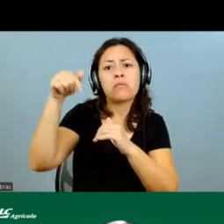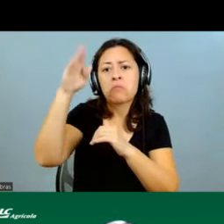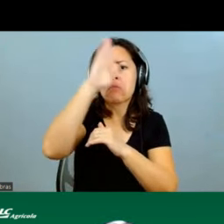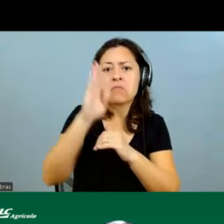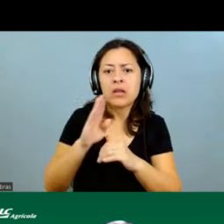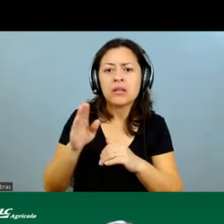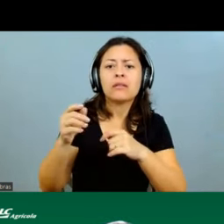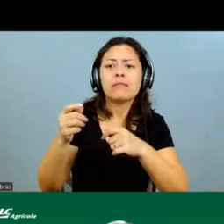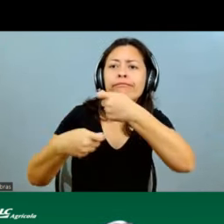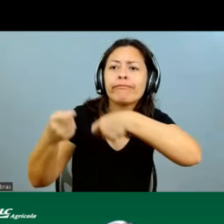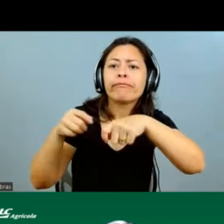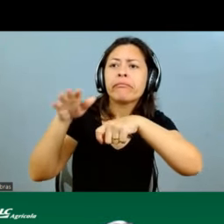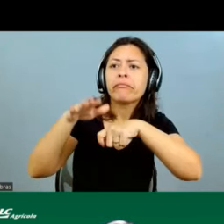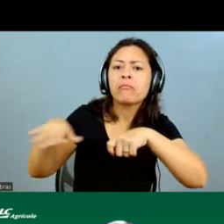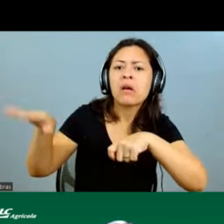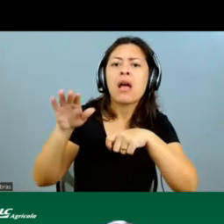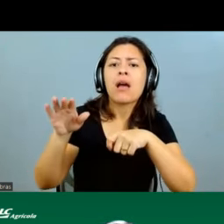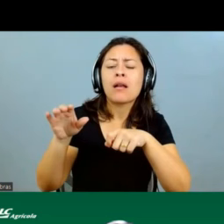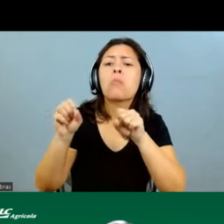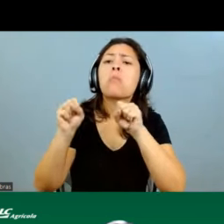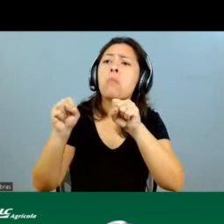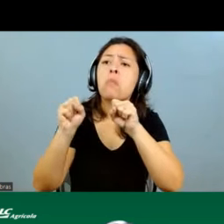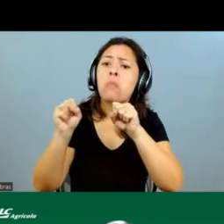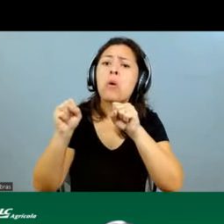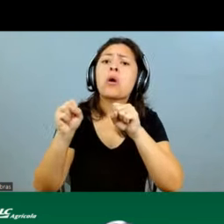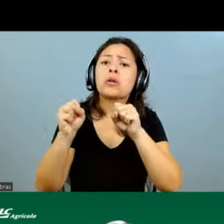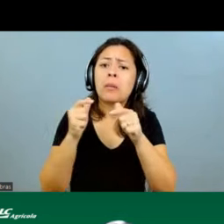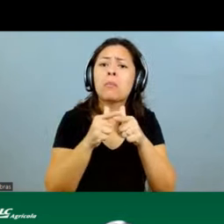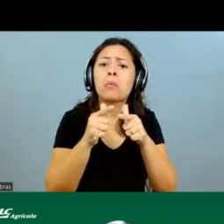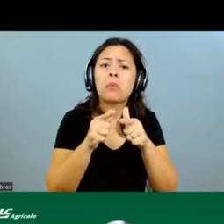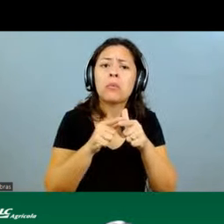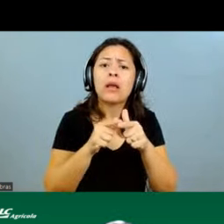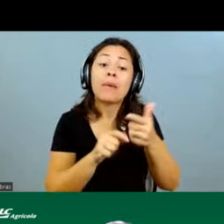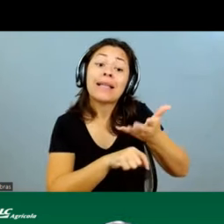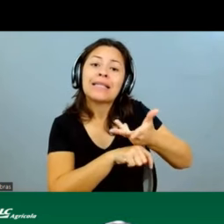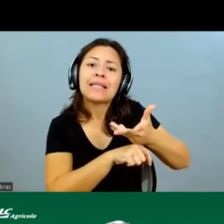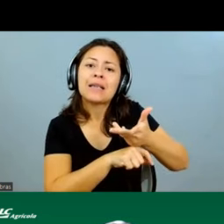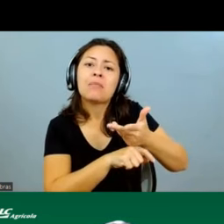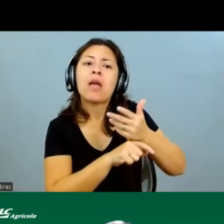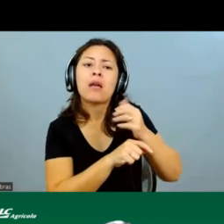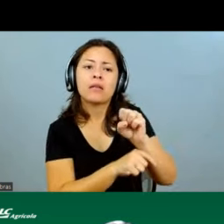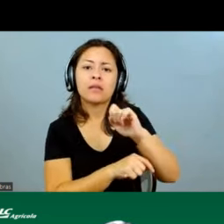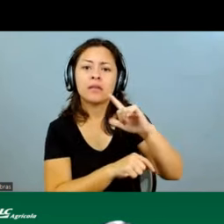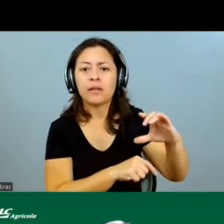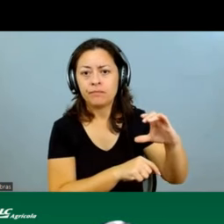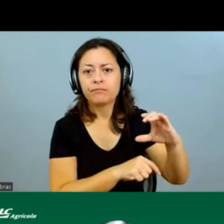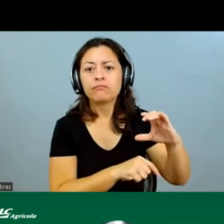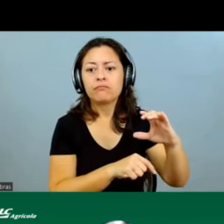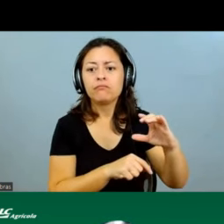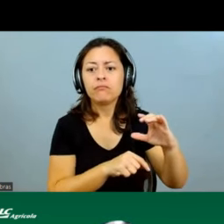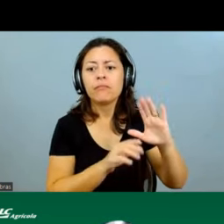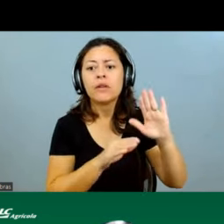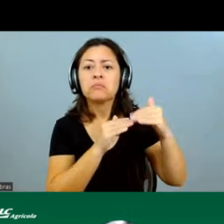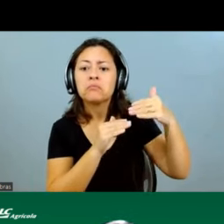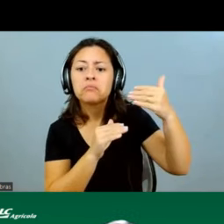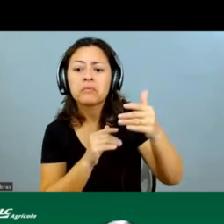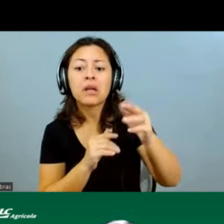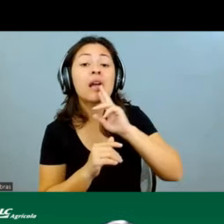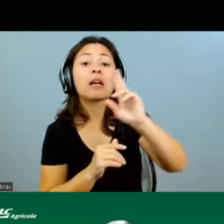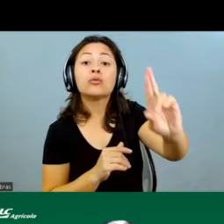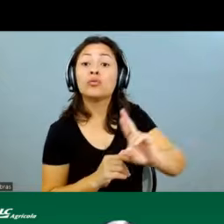operacionais podem afetar o desempenho futuro da slc agrícola e conduzir a resultados que diferem materialmente